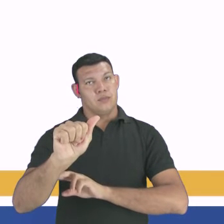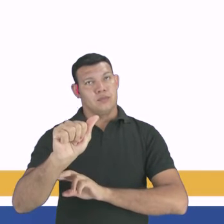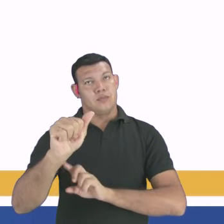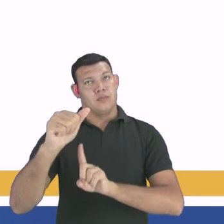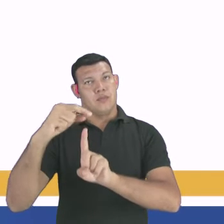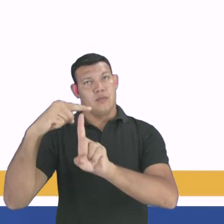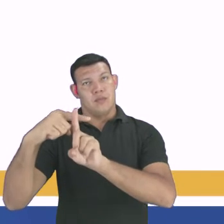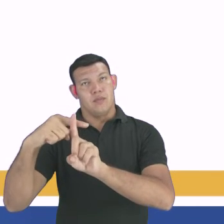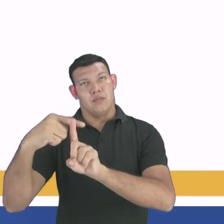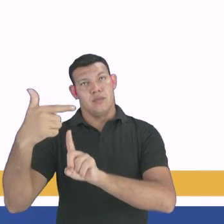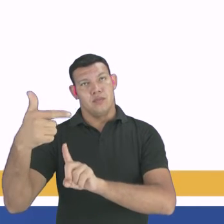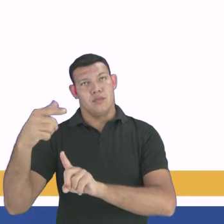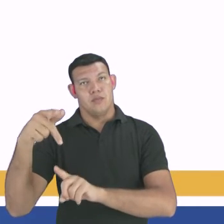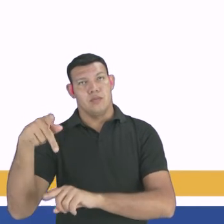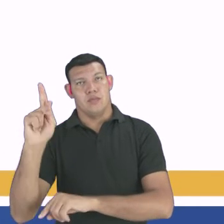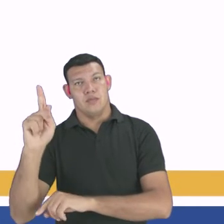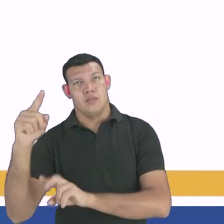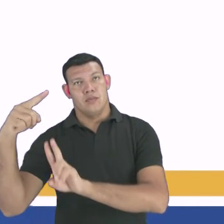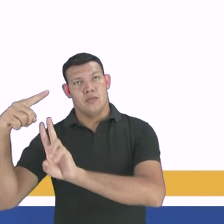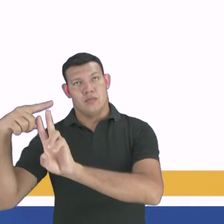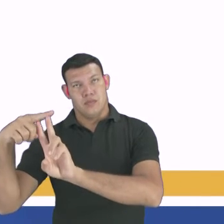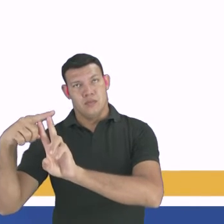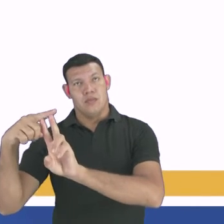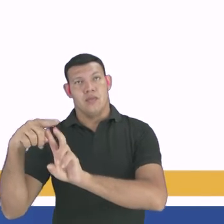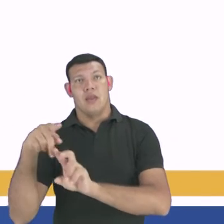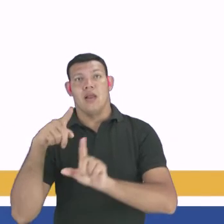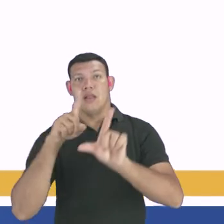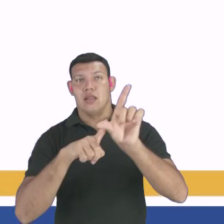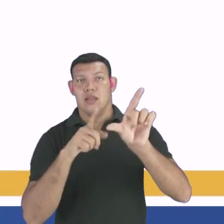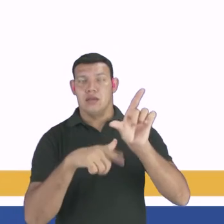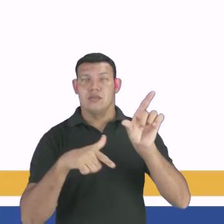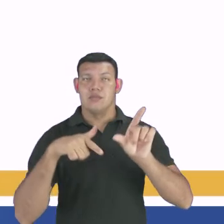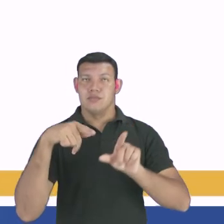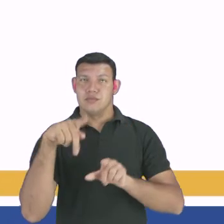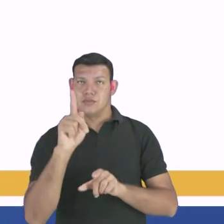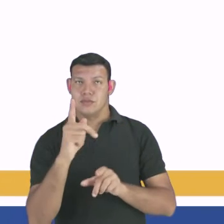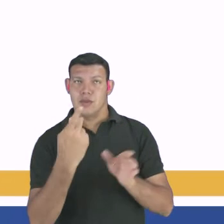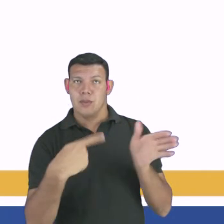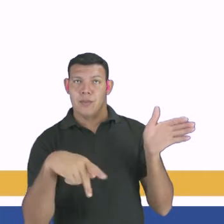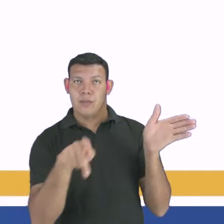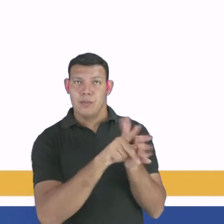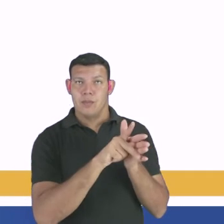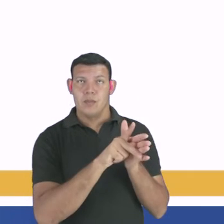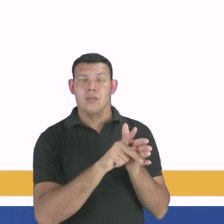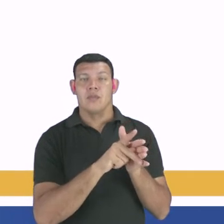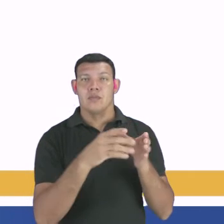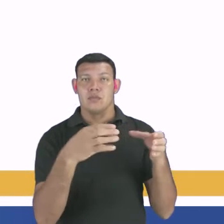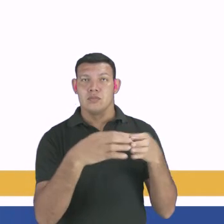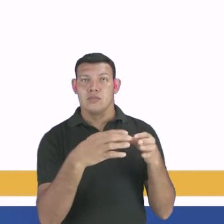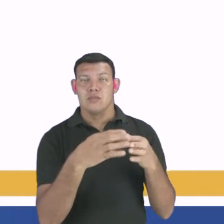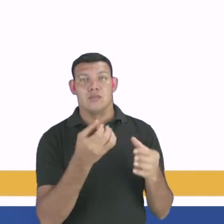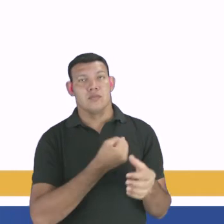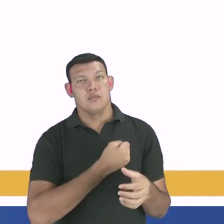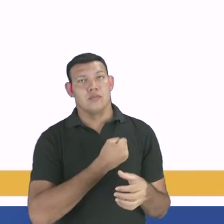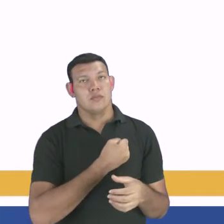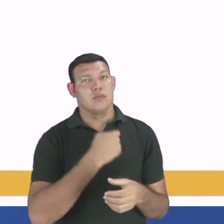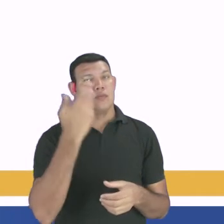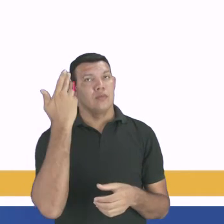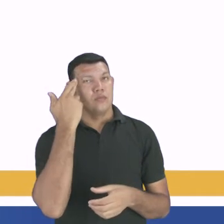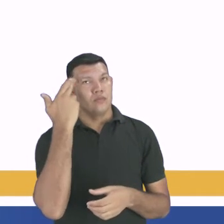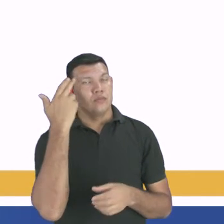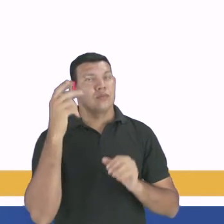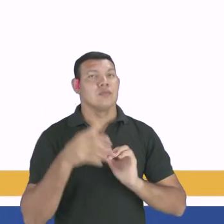Cap quando o carro for pertencente aos inteiro Então você vai perceber na imagem que no primeiro arco